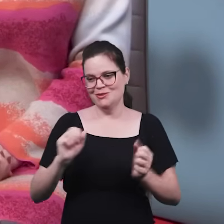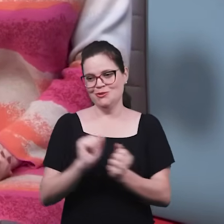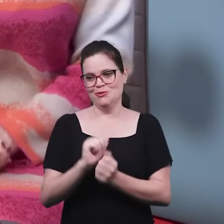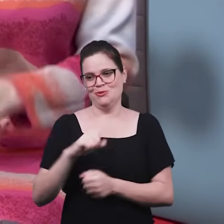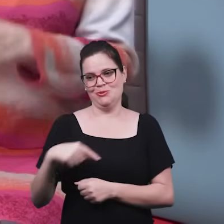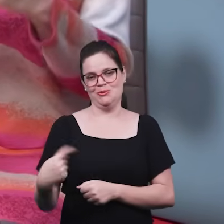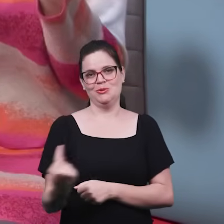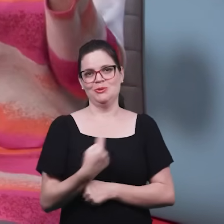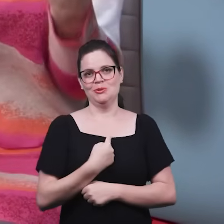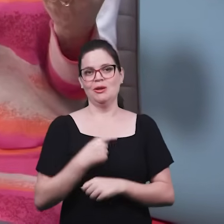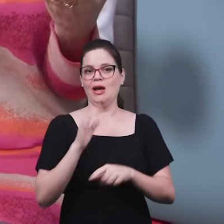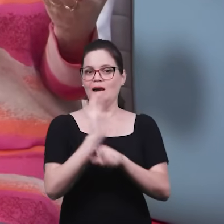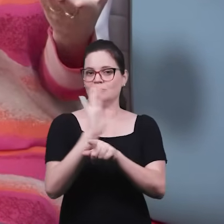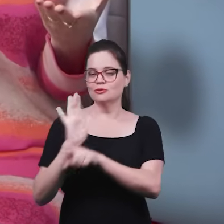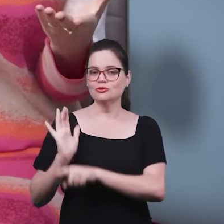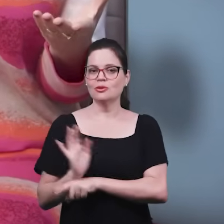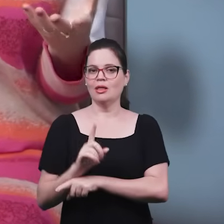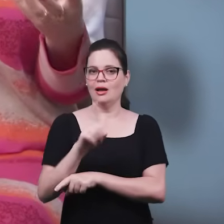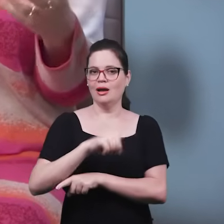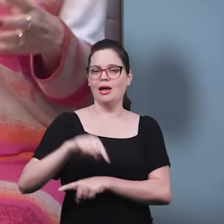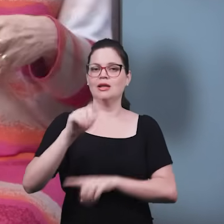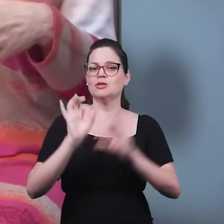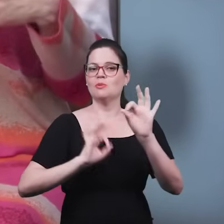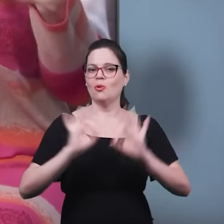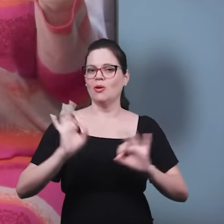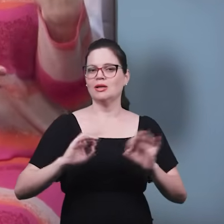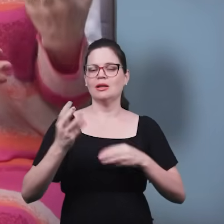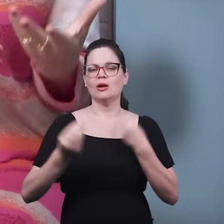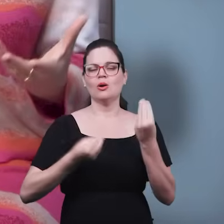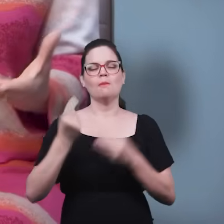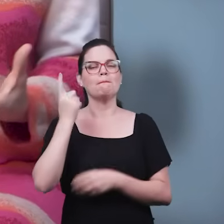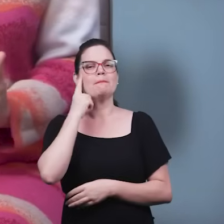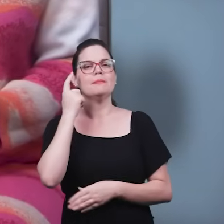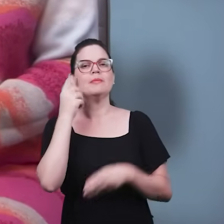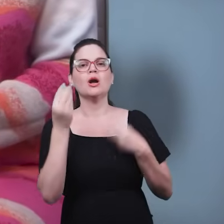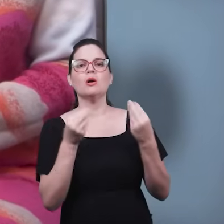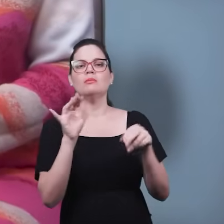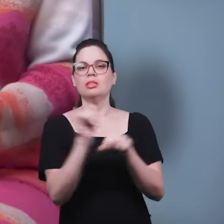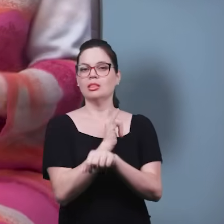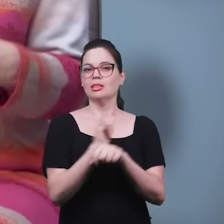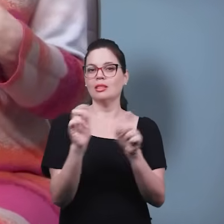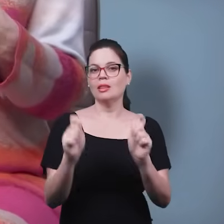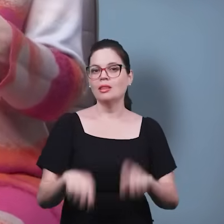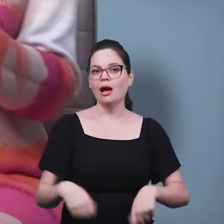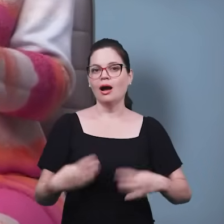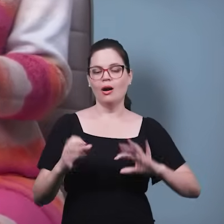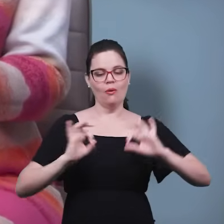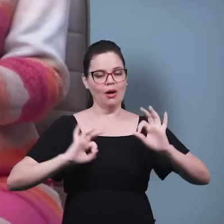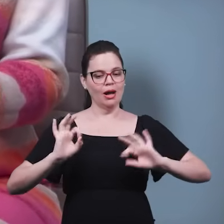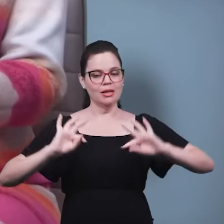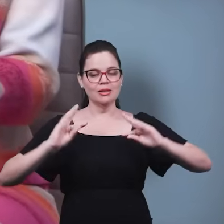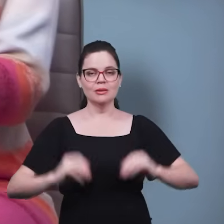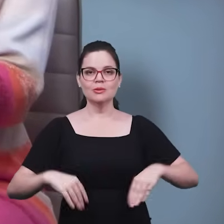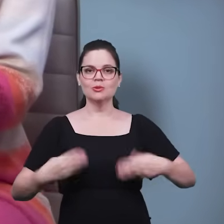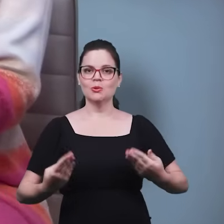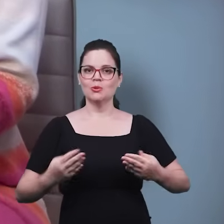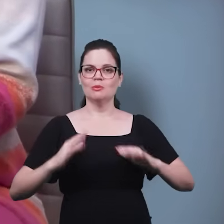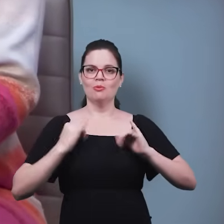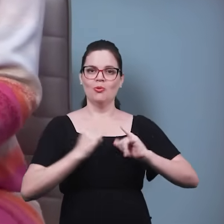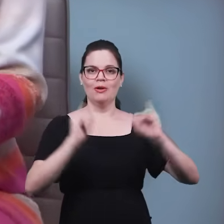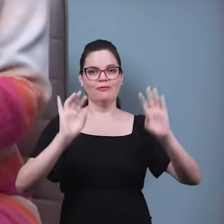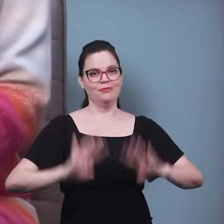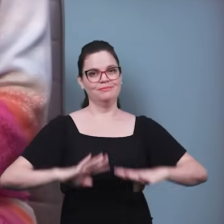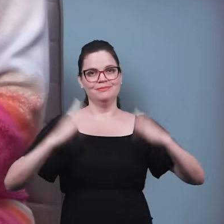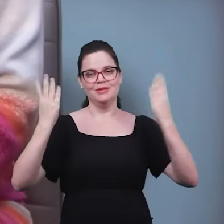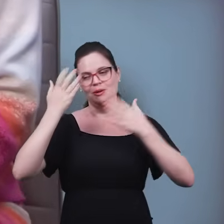estar conosco, de ajudar os nossos irmãos na igreja a pensarem nas possibilidades, né, de organização para esse